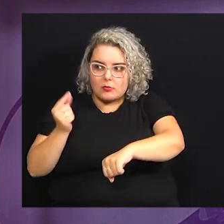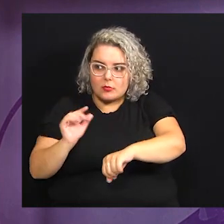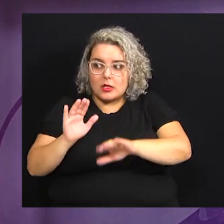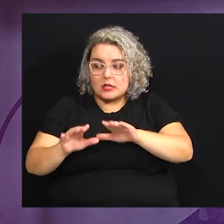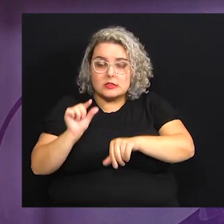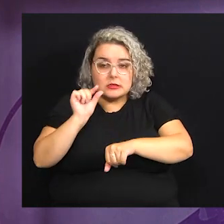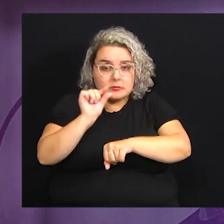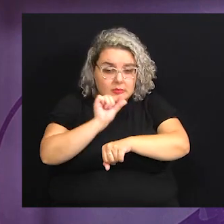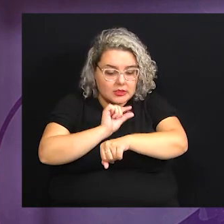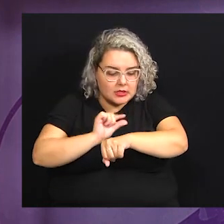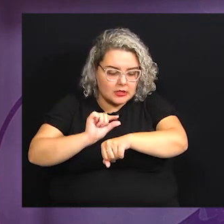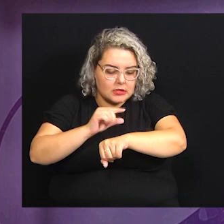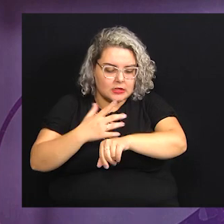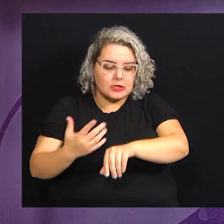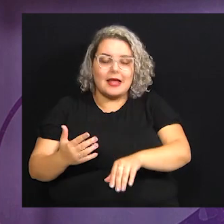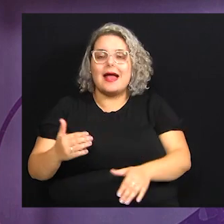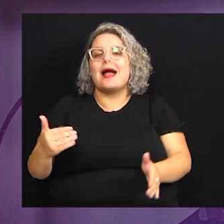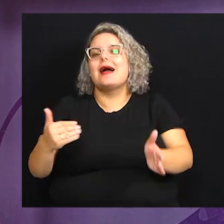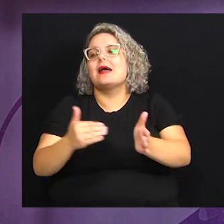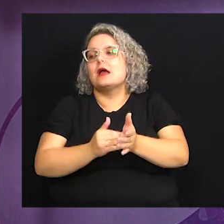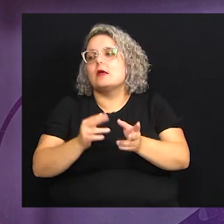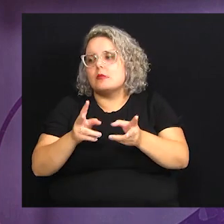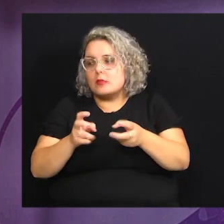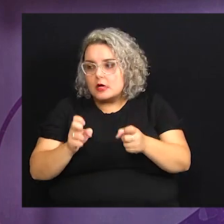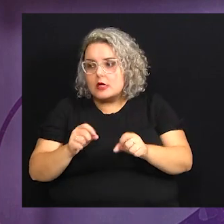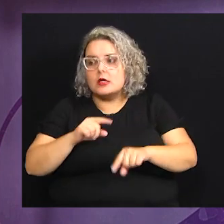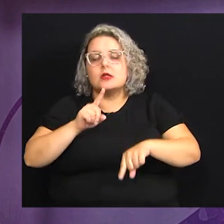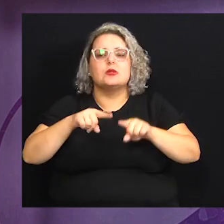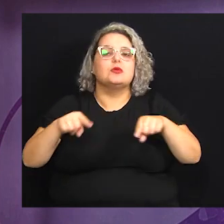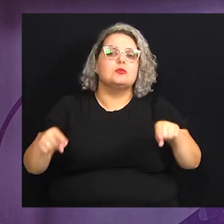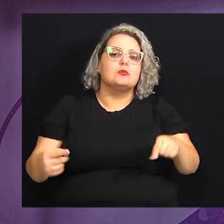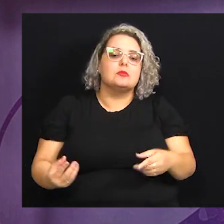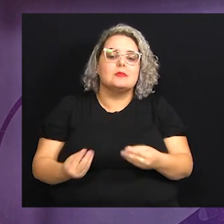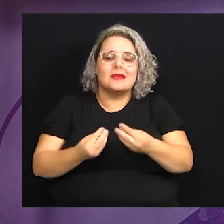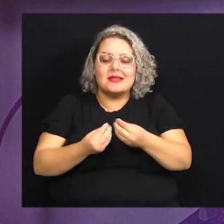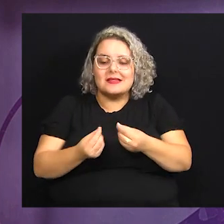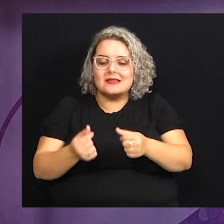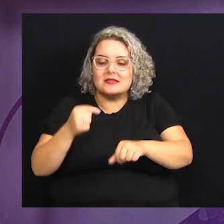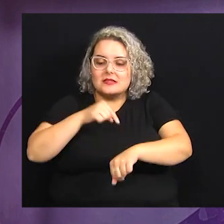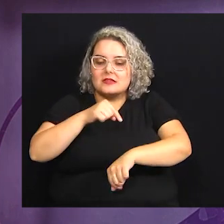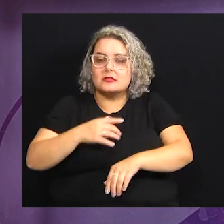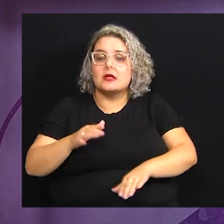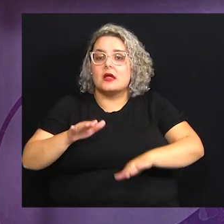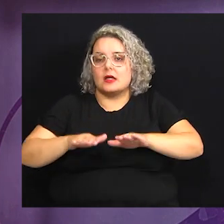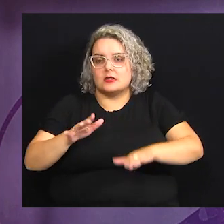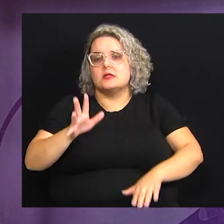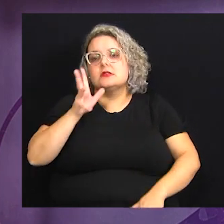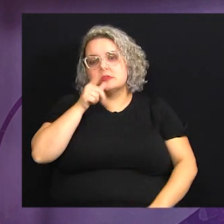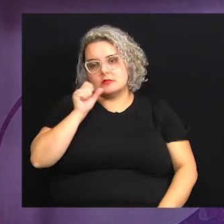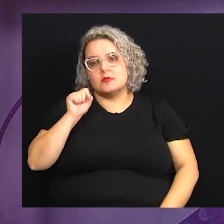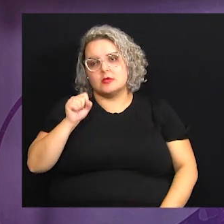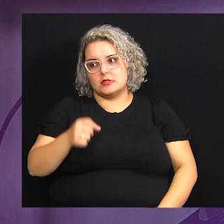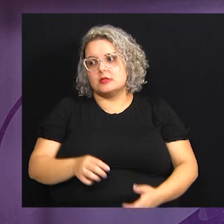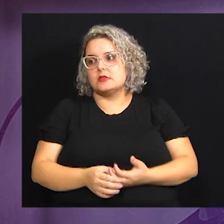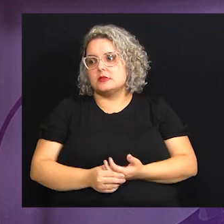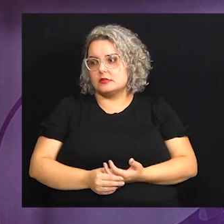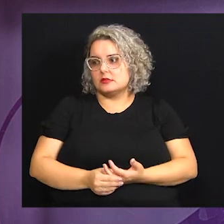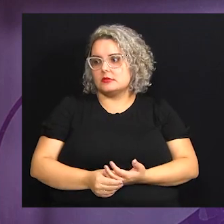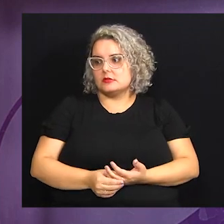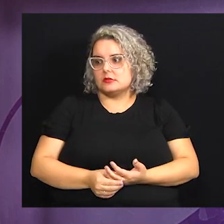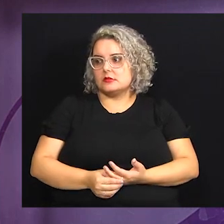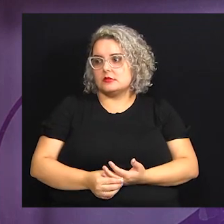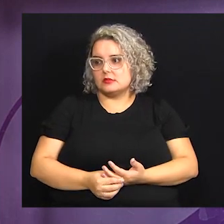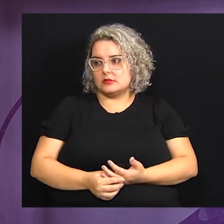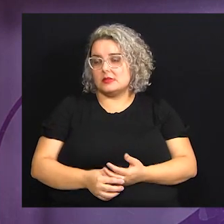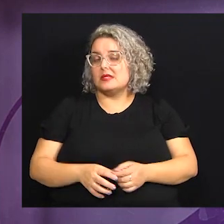geralmente às vezes pequenas, né? E daí até ela perceber que ela está com uma alteração de sensibilidade ali, às vezes demora sim. E